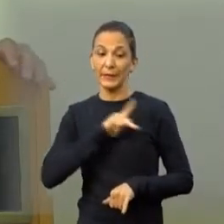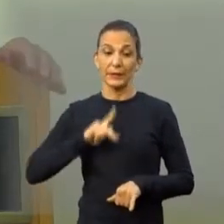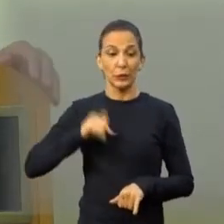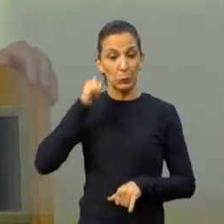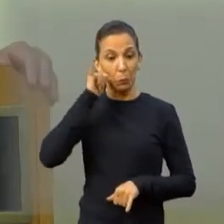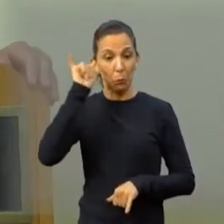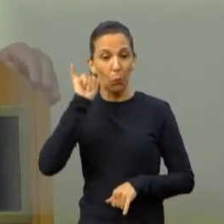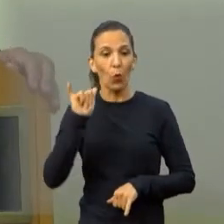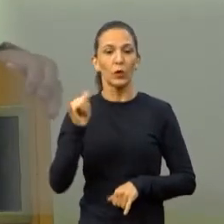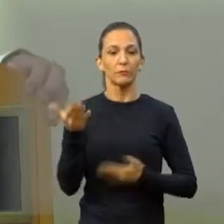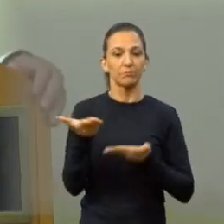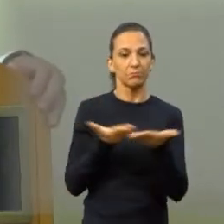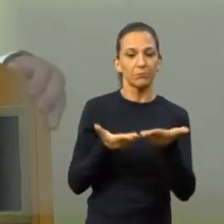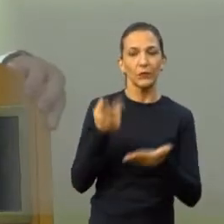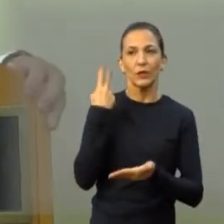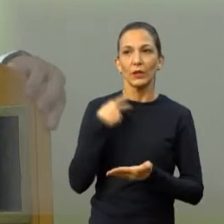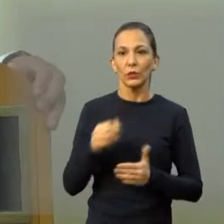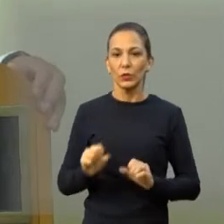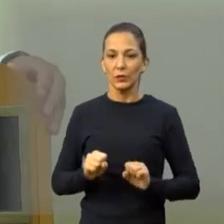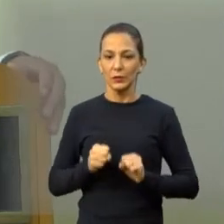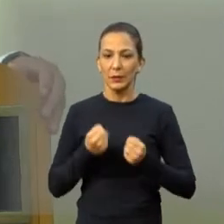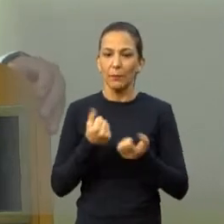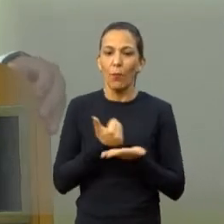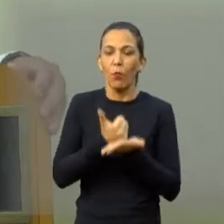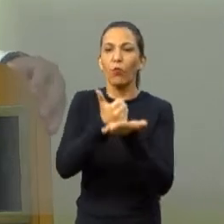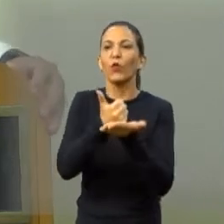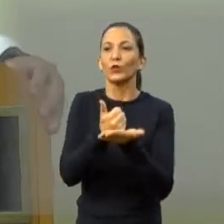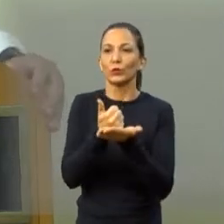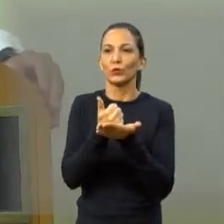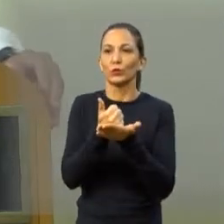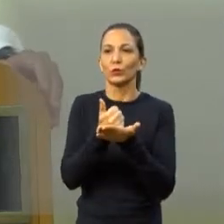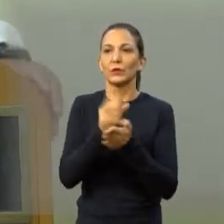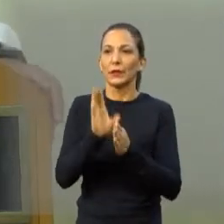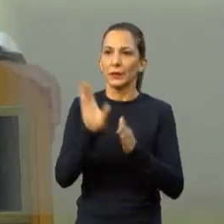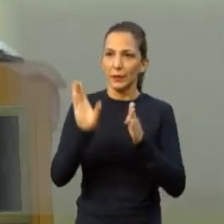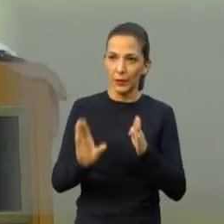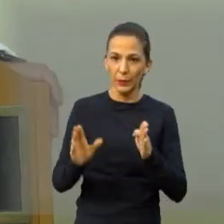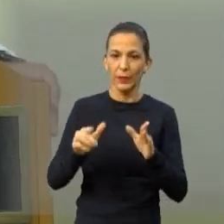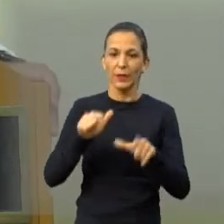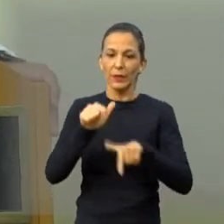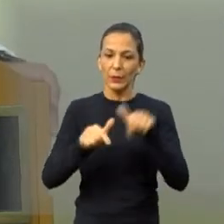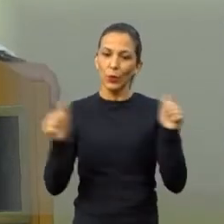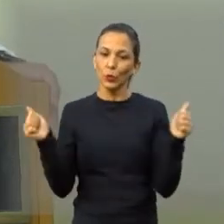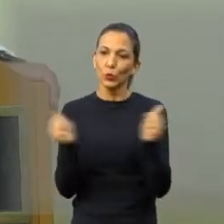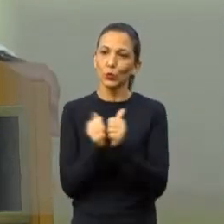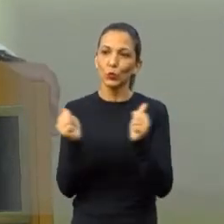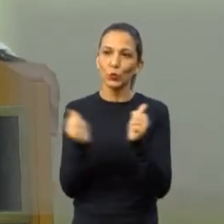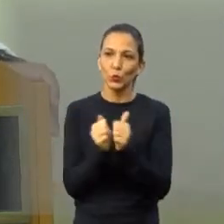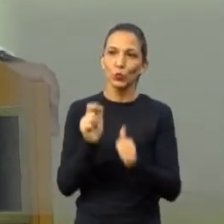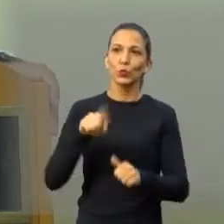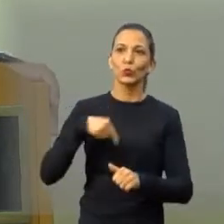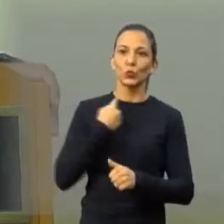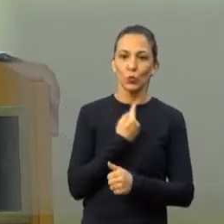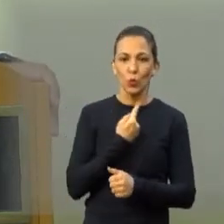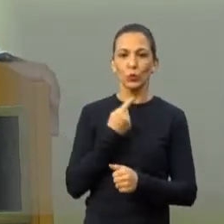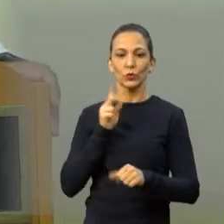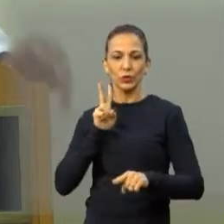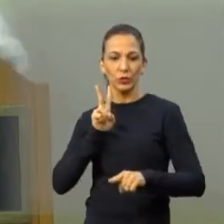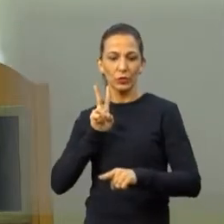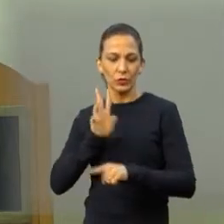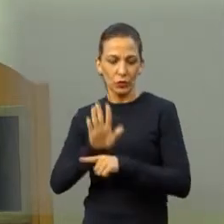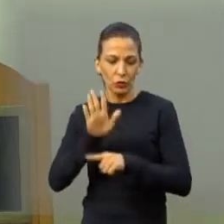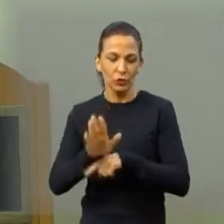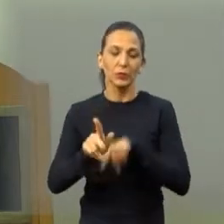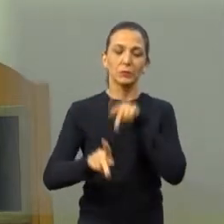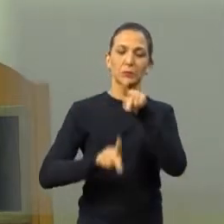os vereadores só tenho que te agradecer pela força tem dado essa casa sempre trabalhando em conjunto para que possamos ajudar a população de uma